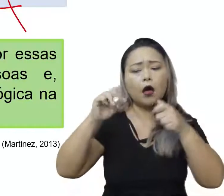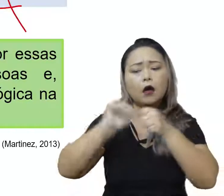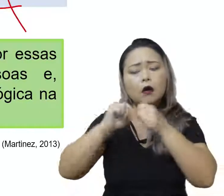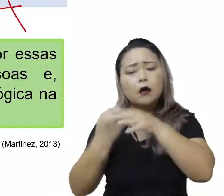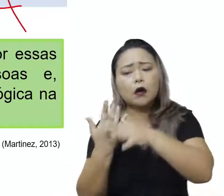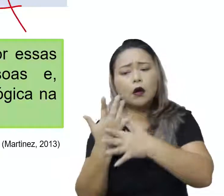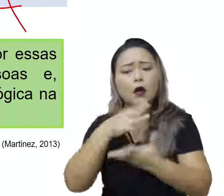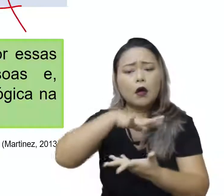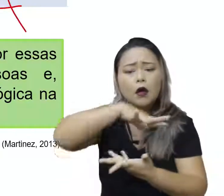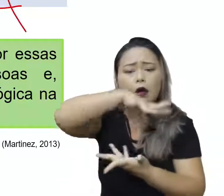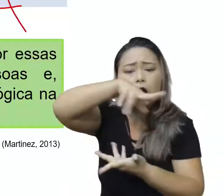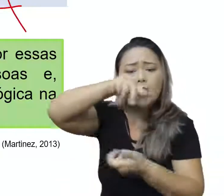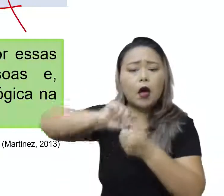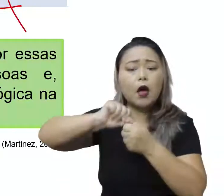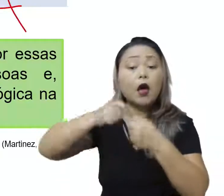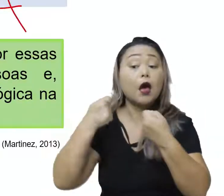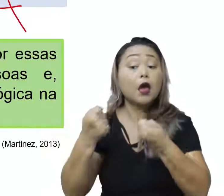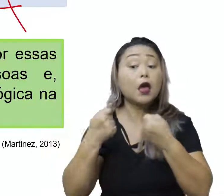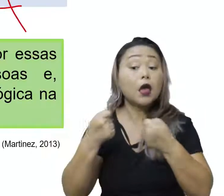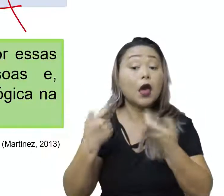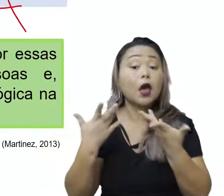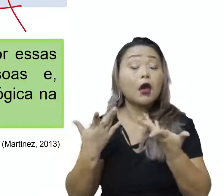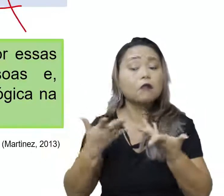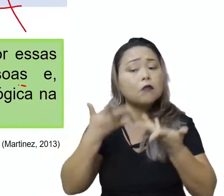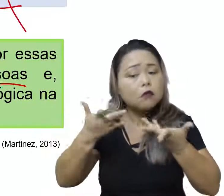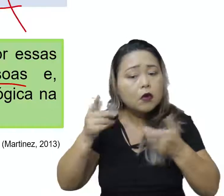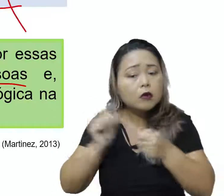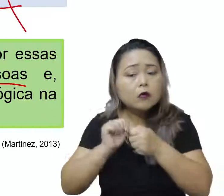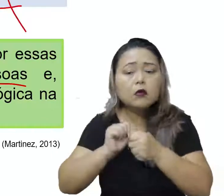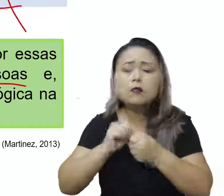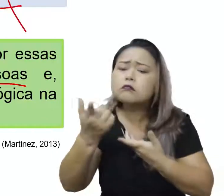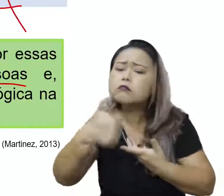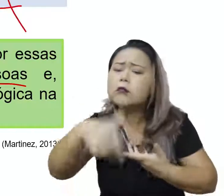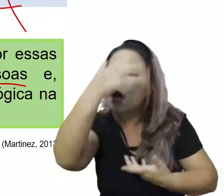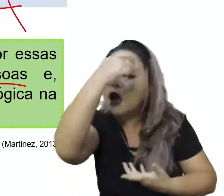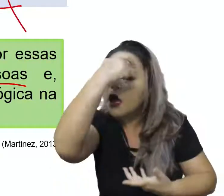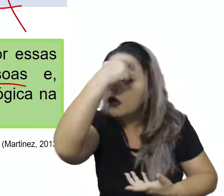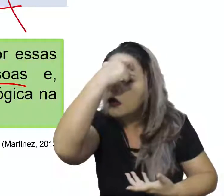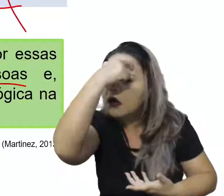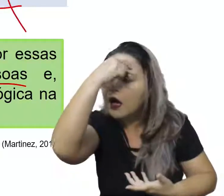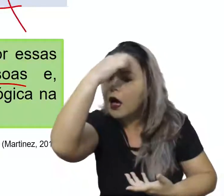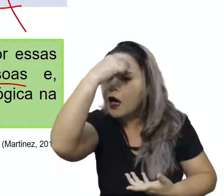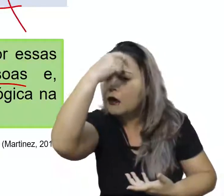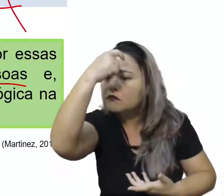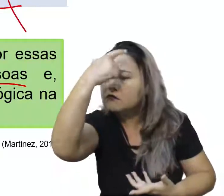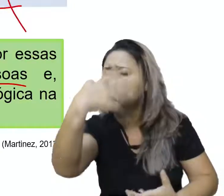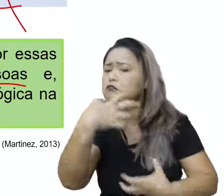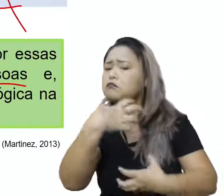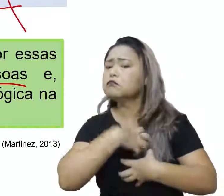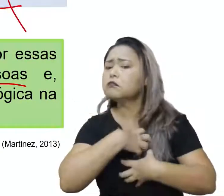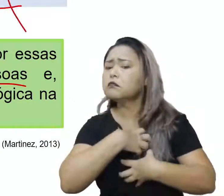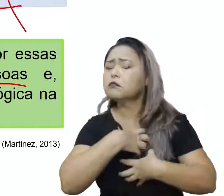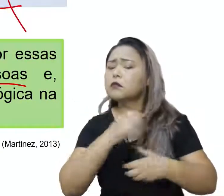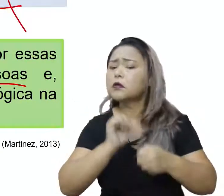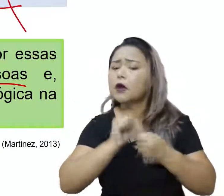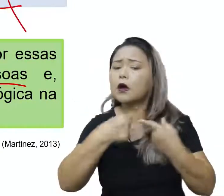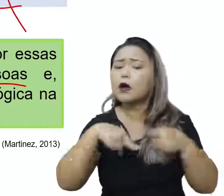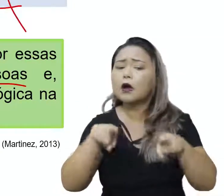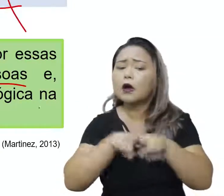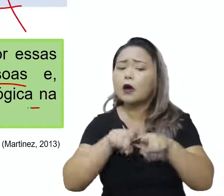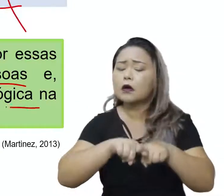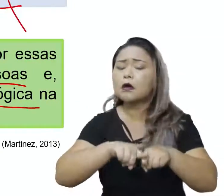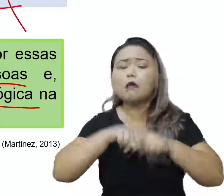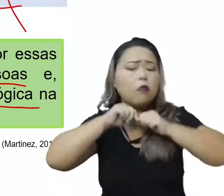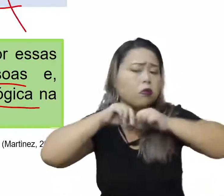por essas ONGs procuram sensibilizar as pessoas e, sobretudo, disseminar a